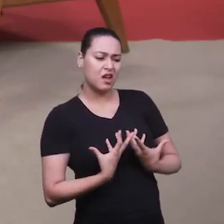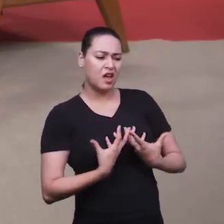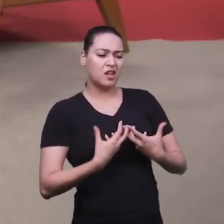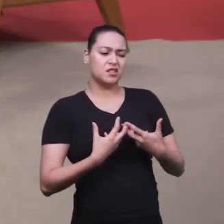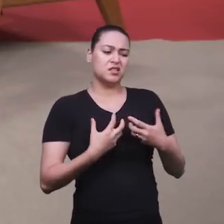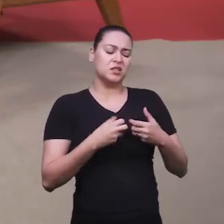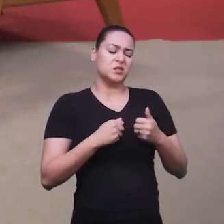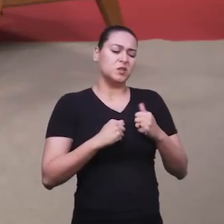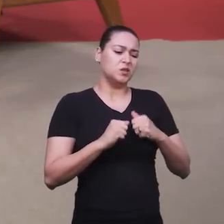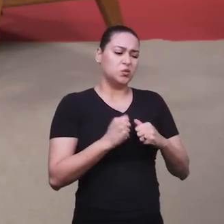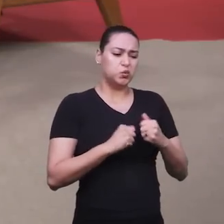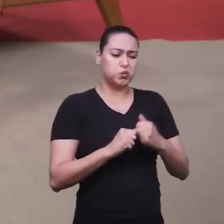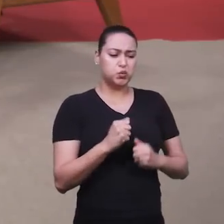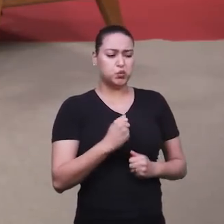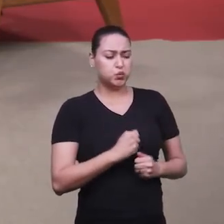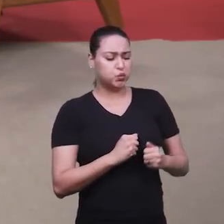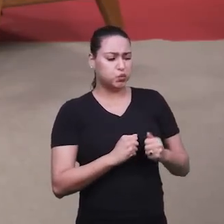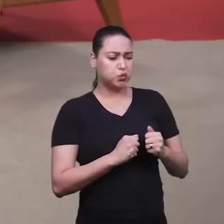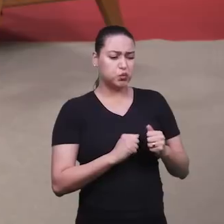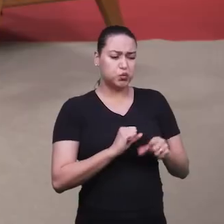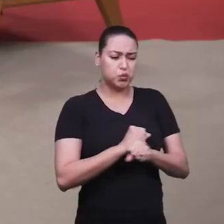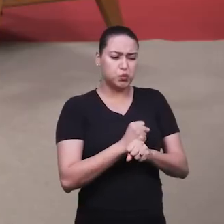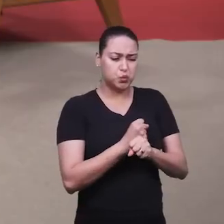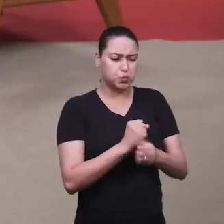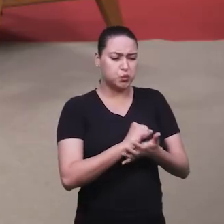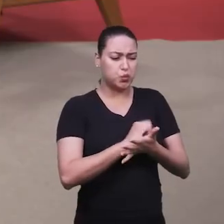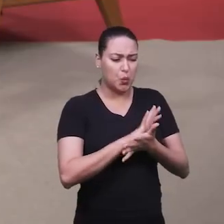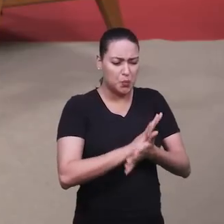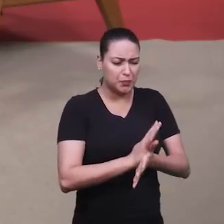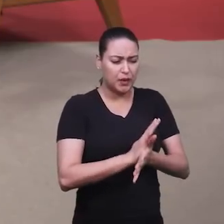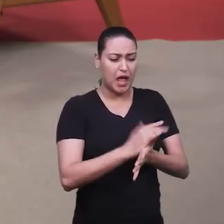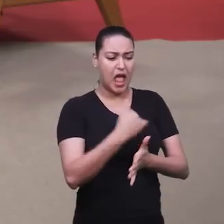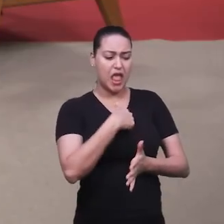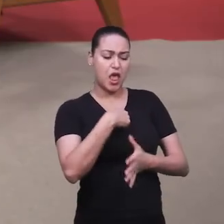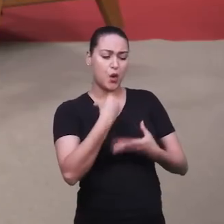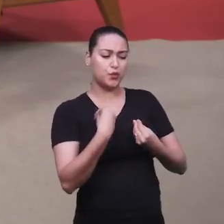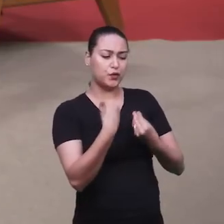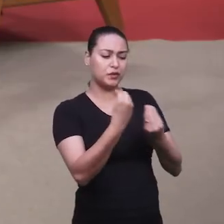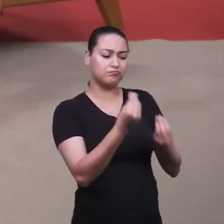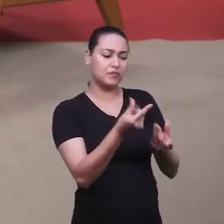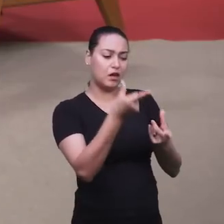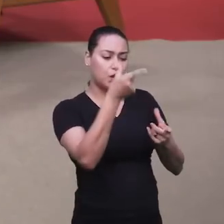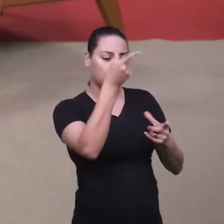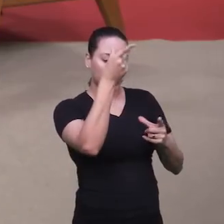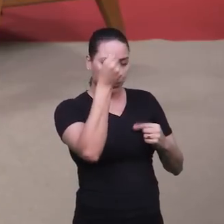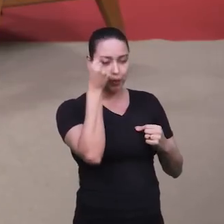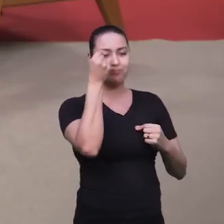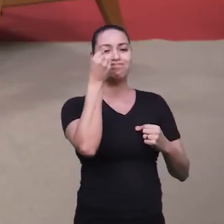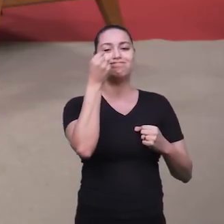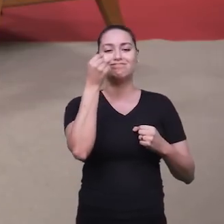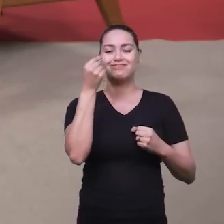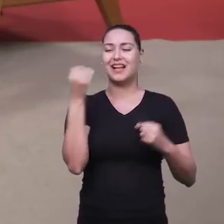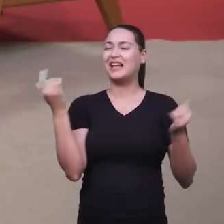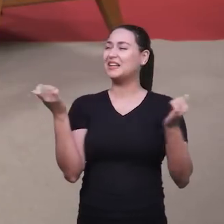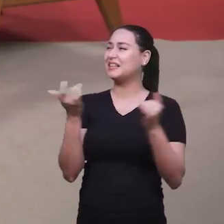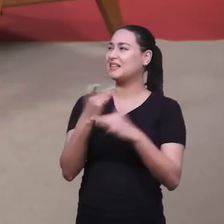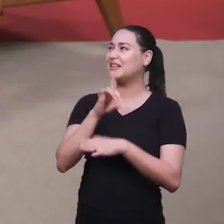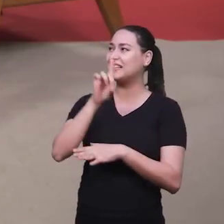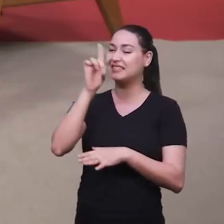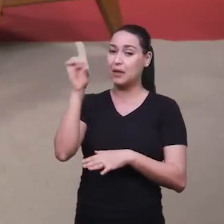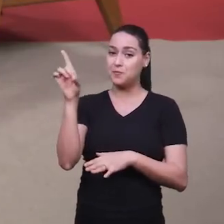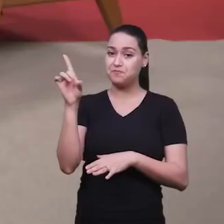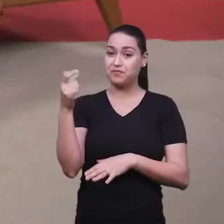e sobrecarregados, ou em outra versão, cansados e oprimidos, e eu vos aliviarei. É o nosso descanso. Glórias a Deus. Glória a Jesus. Vamos lá,